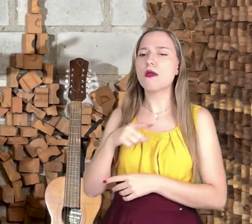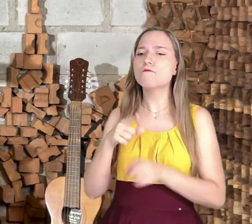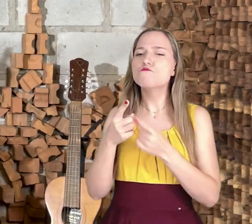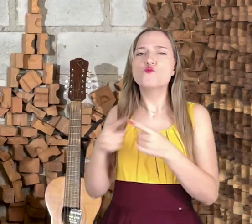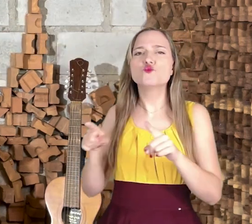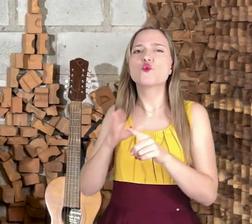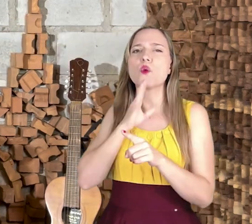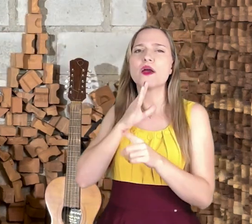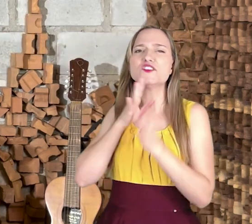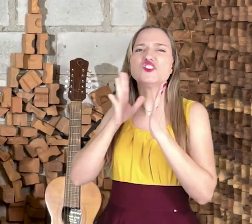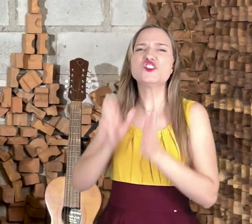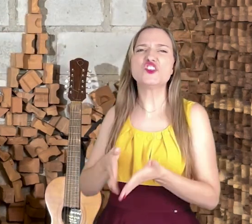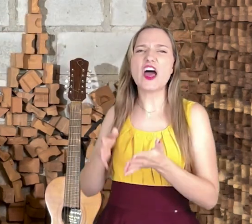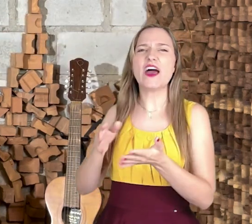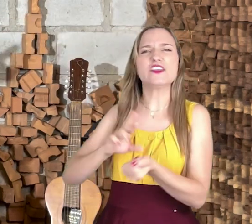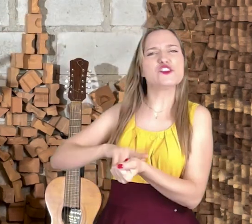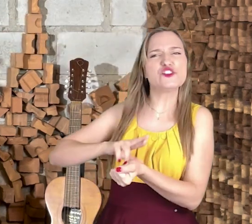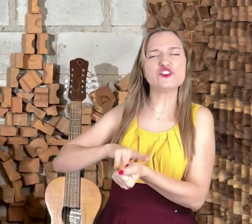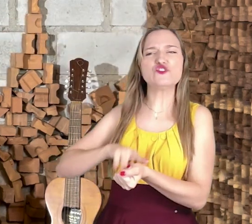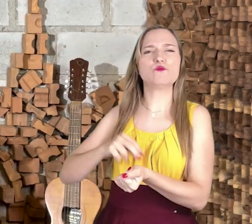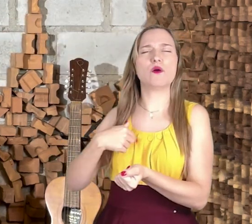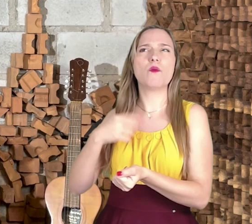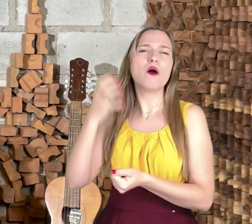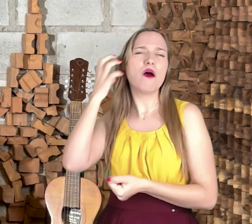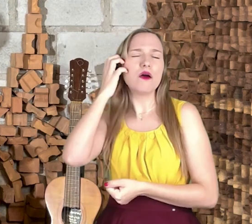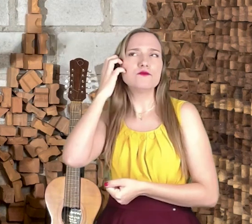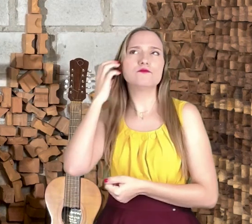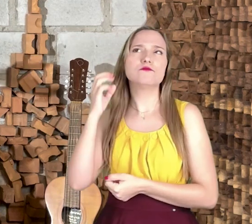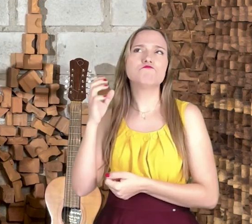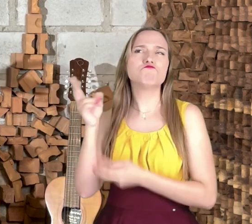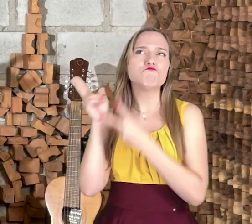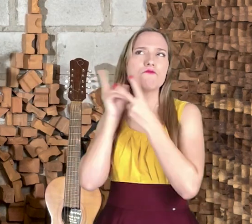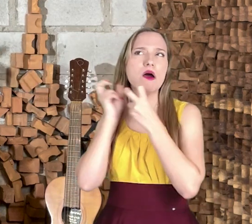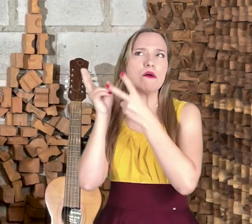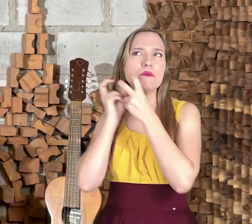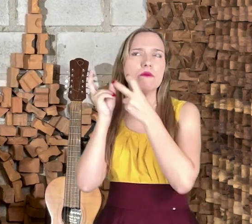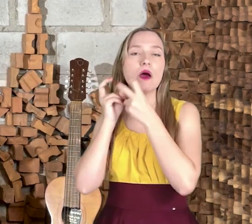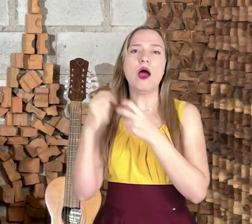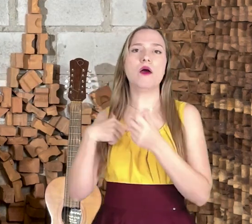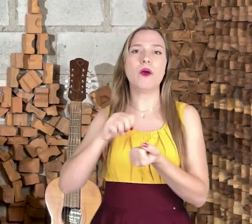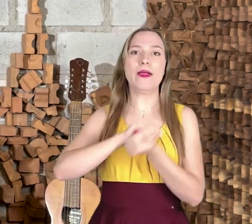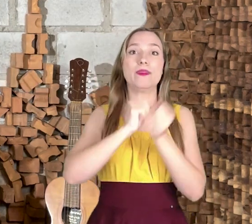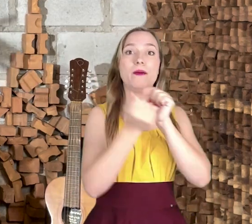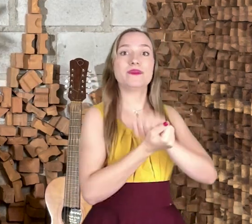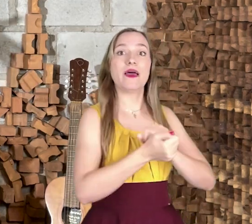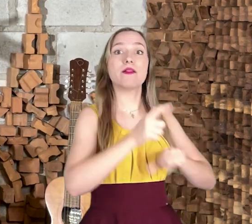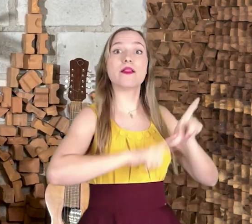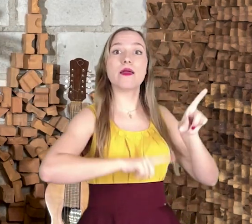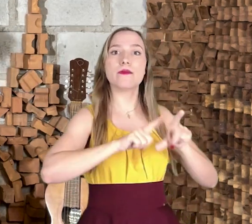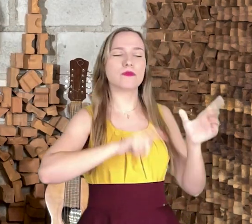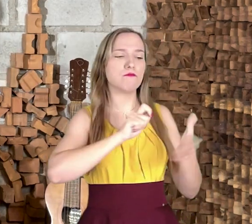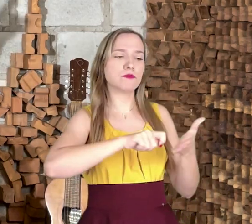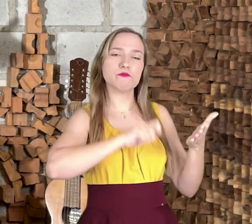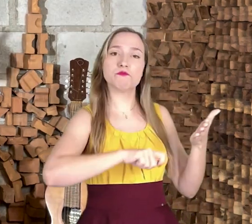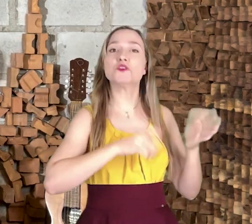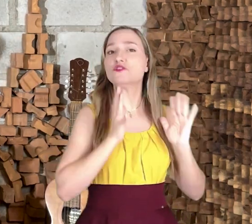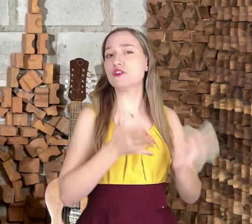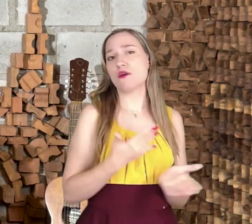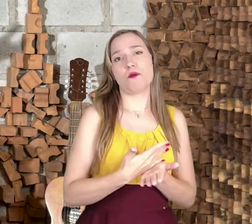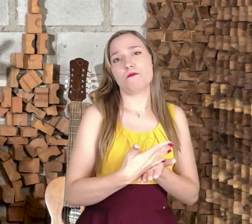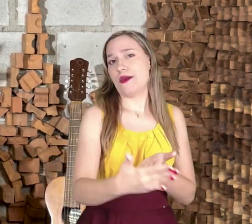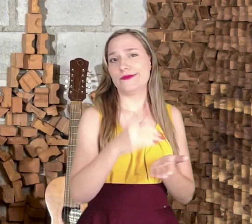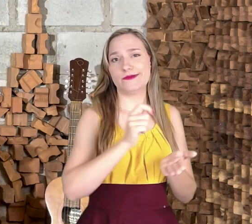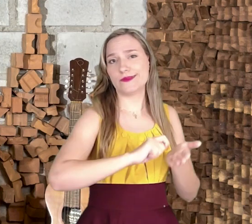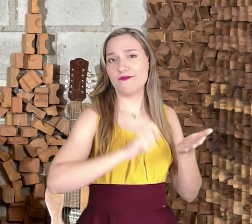por exemplo, que meus tios ouviam, minha mãe ouvia, e eu alterava essas letras. Então, isso já é composição. Se você já faz isso, se você é criança, se